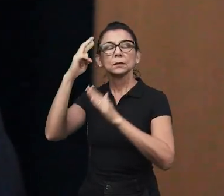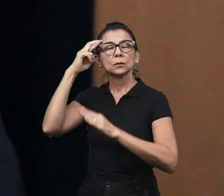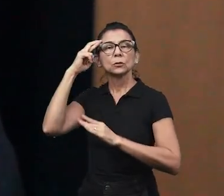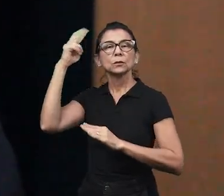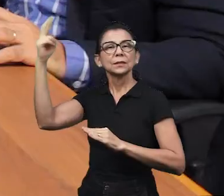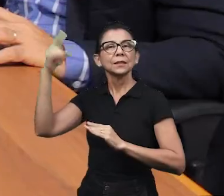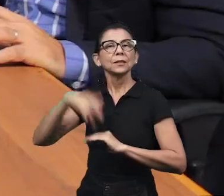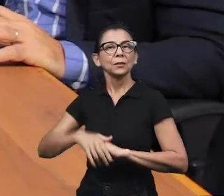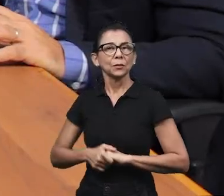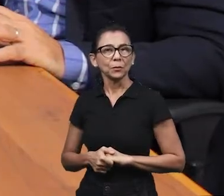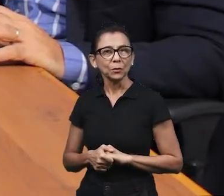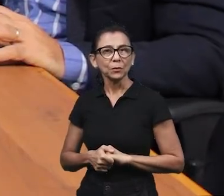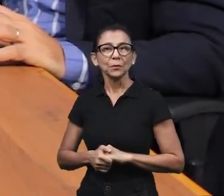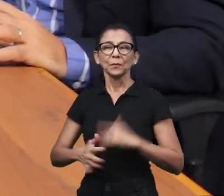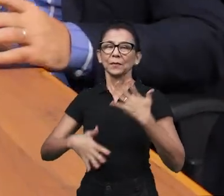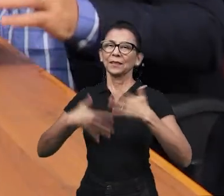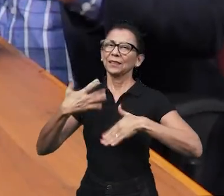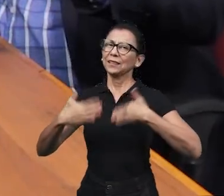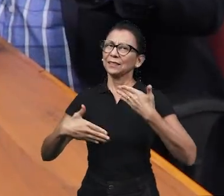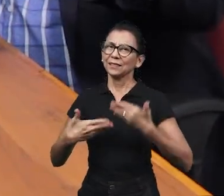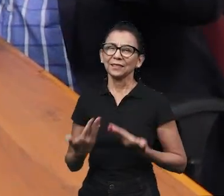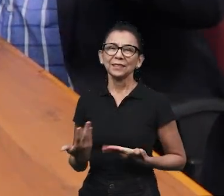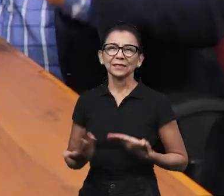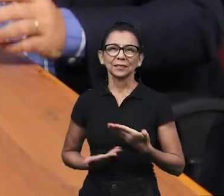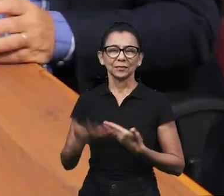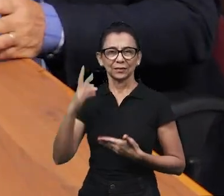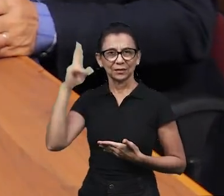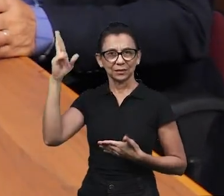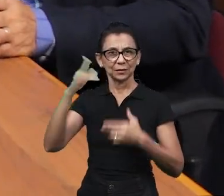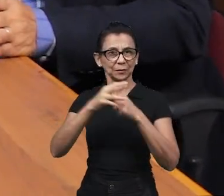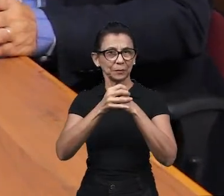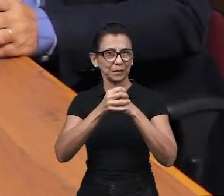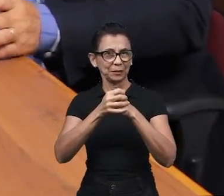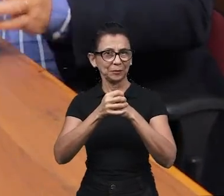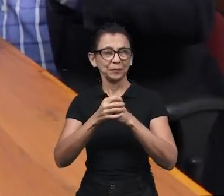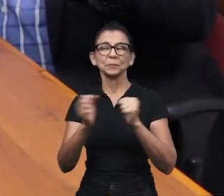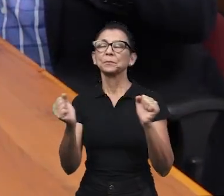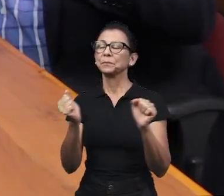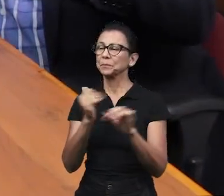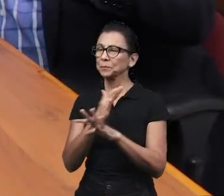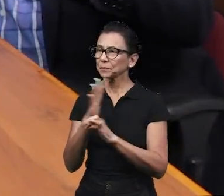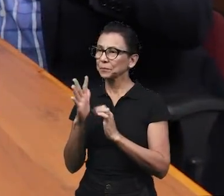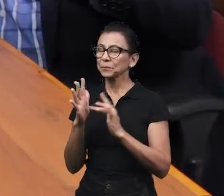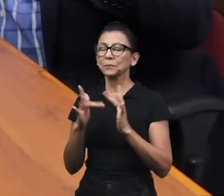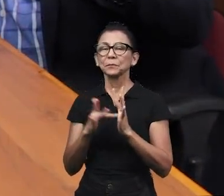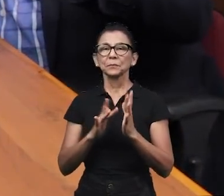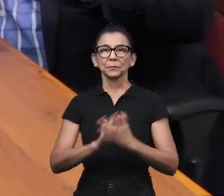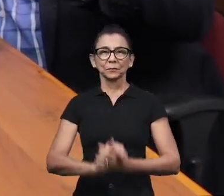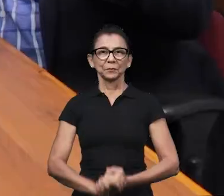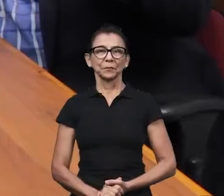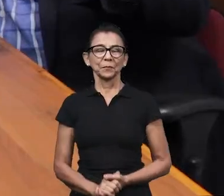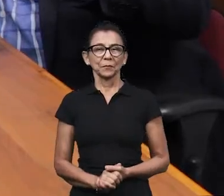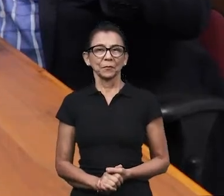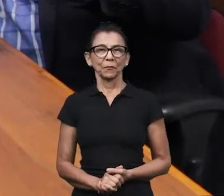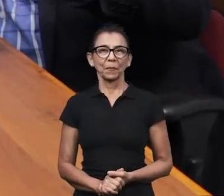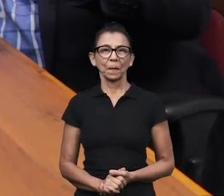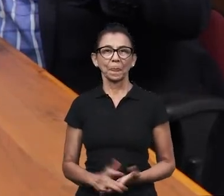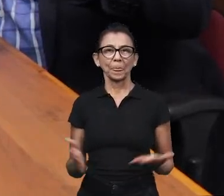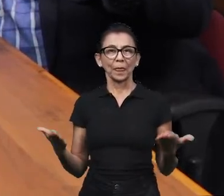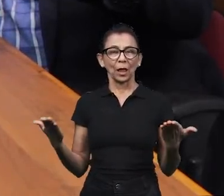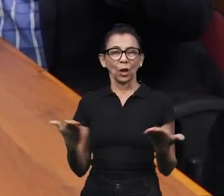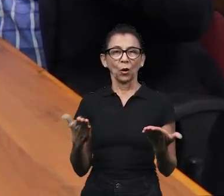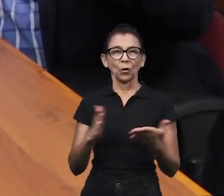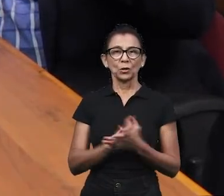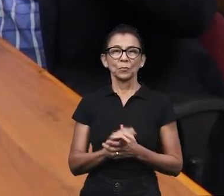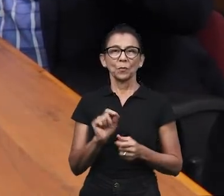Senhor. Amém? Amém. Glória a Jesus. Olha, nós vamos fazer uma coisa nova hoje. Você vai ouvir, você vai assistir